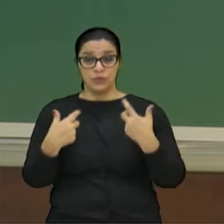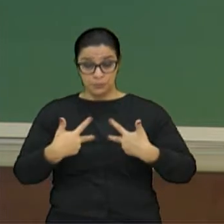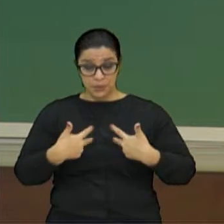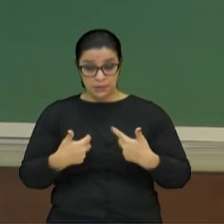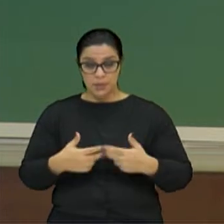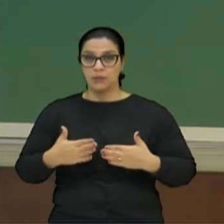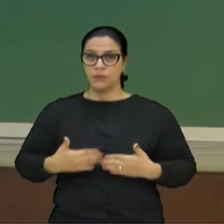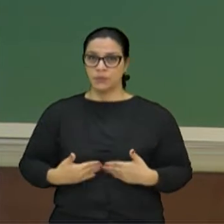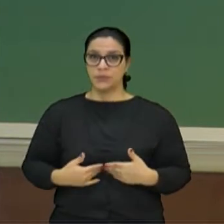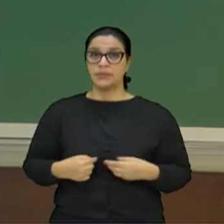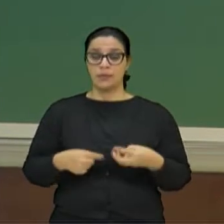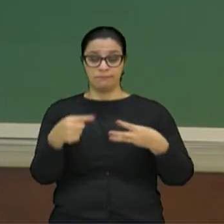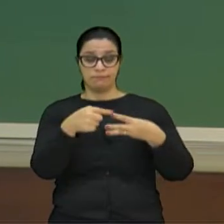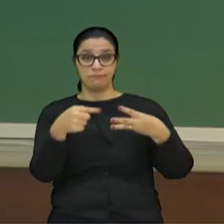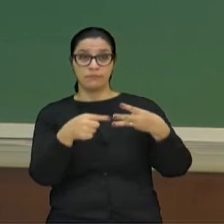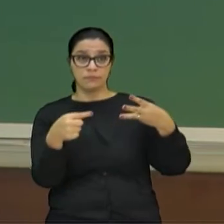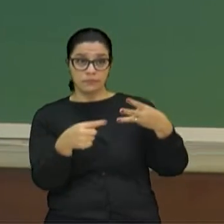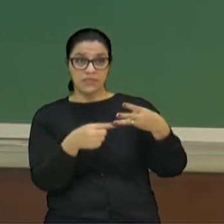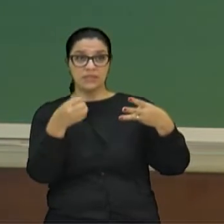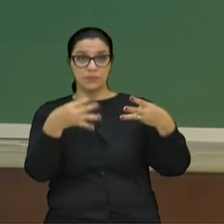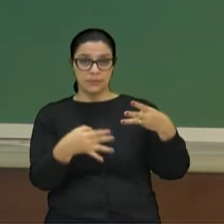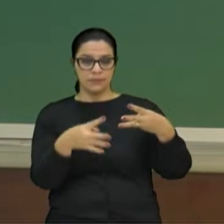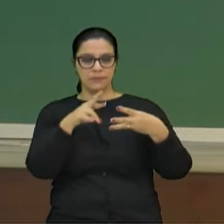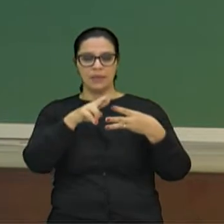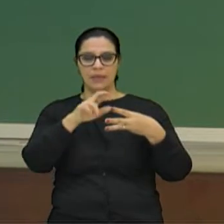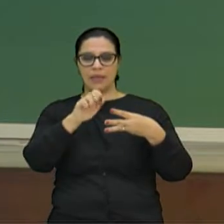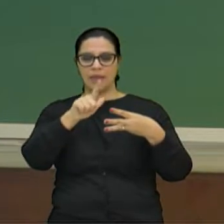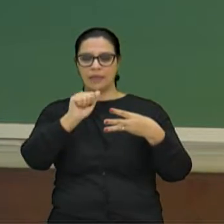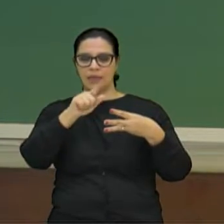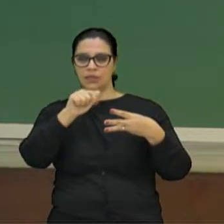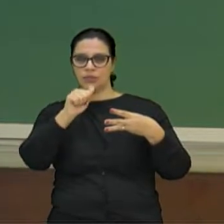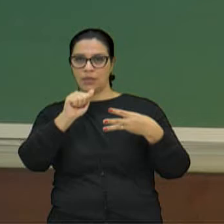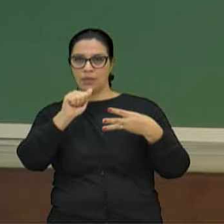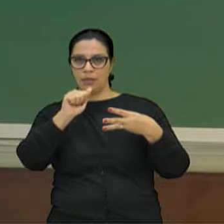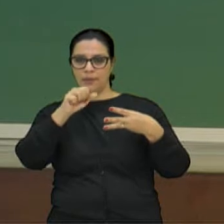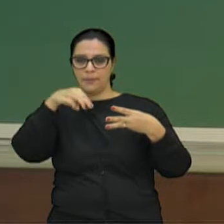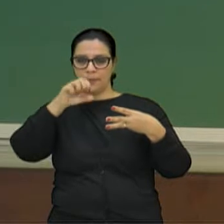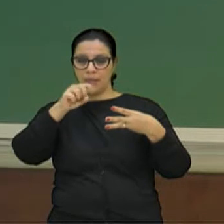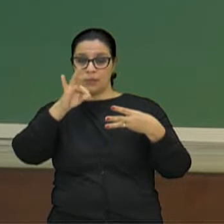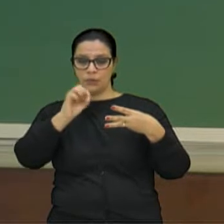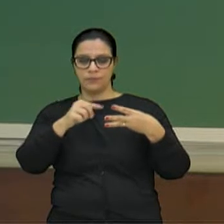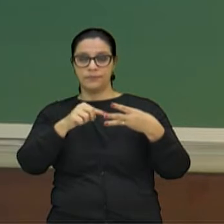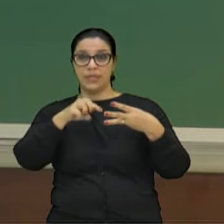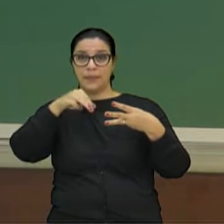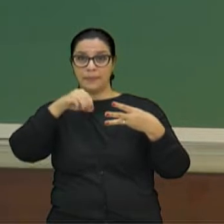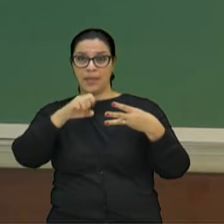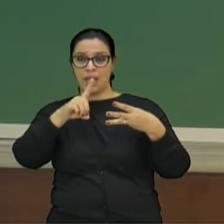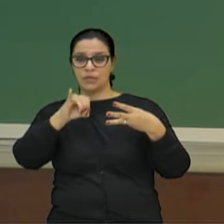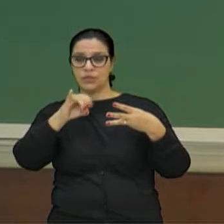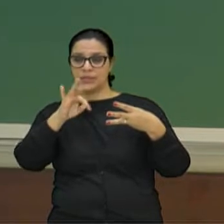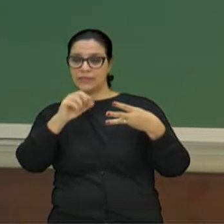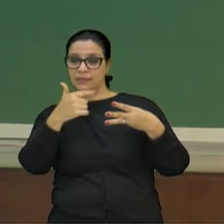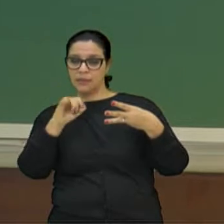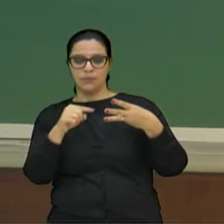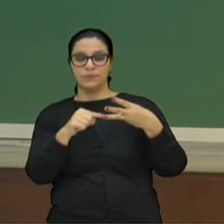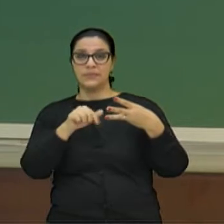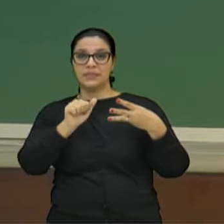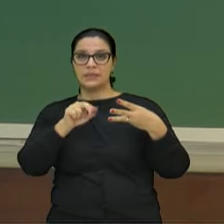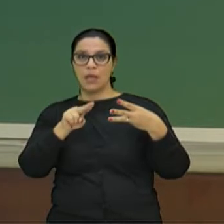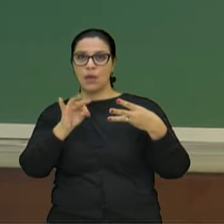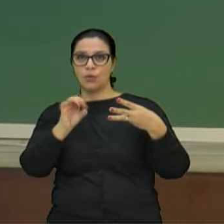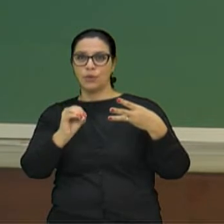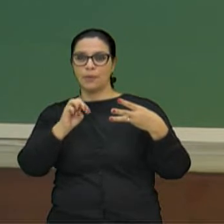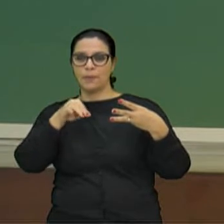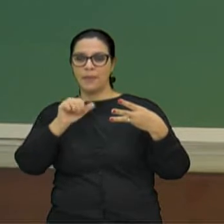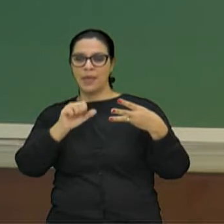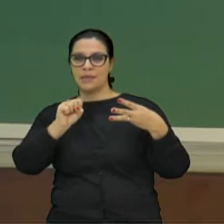corporal. Existem 3 tipos, como foi colocado aqui: relaxamento, meditação e automassagem. Esses 3 tipos nós vamos estar vendo